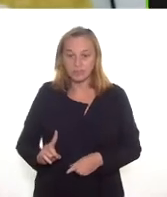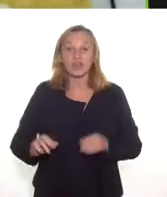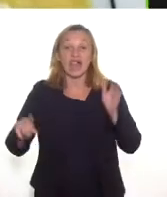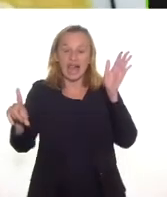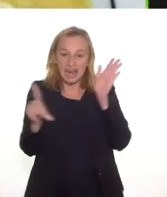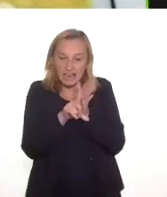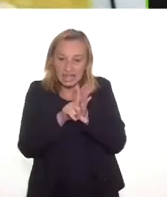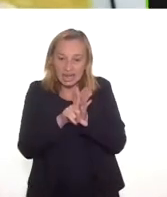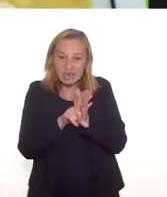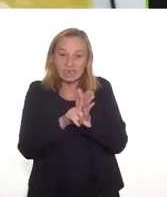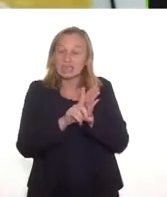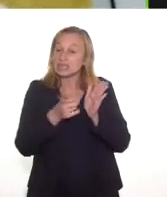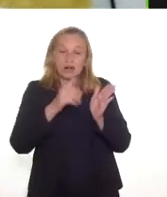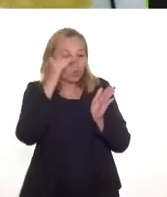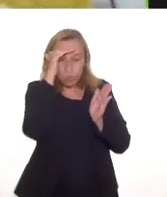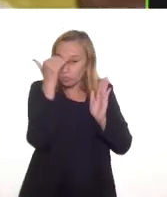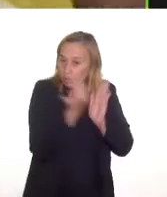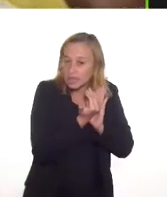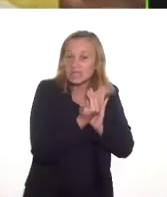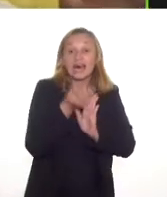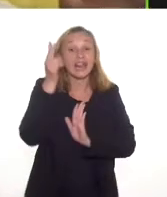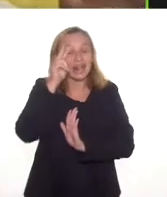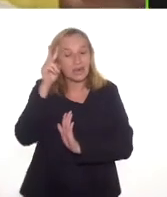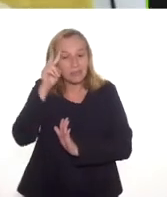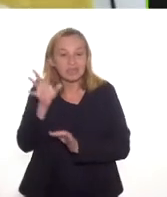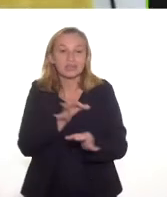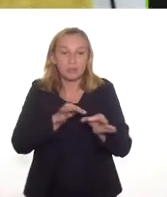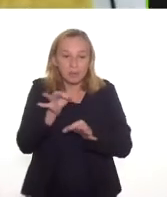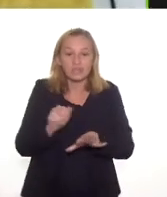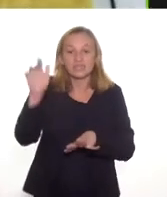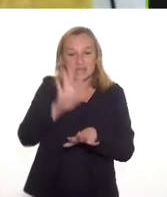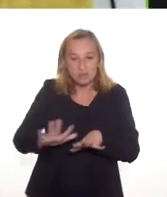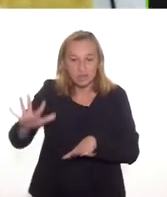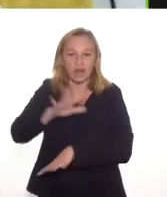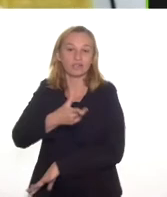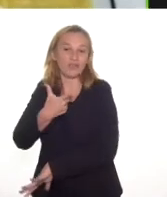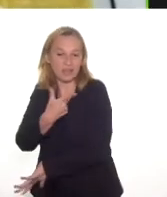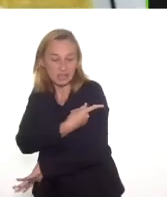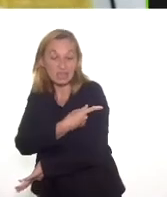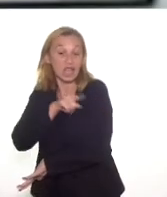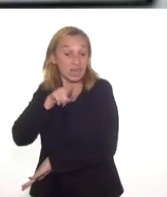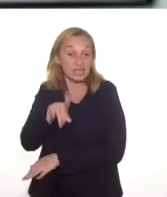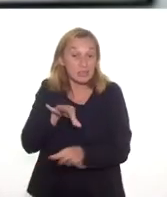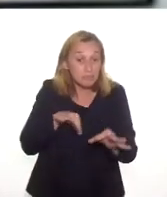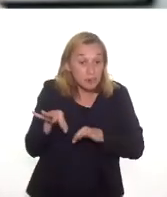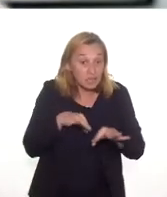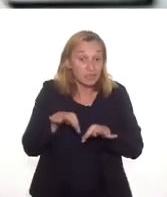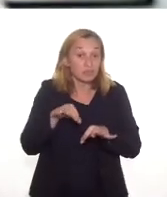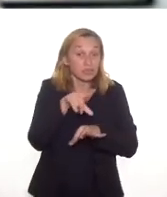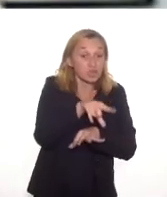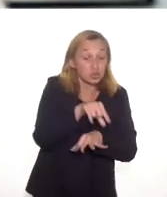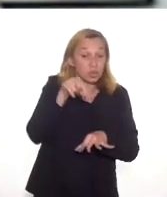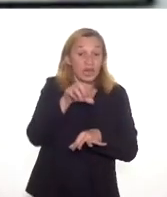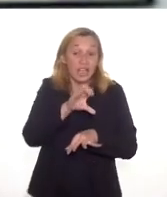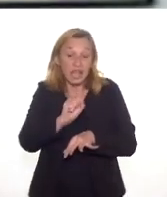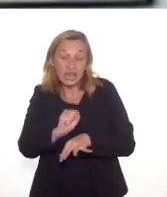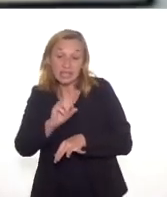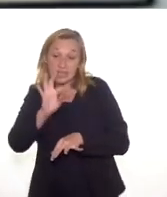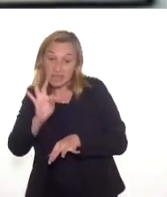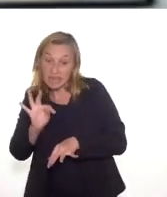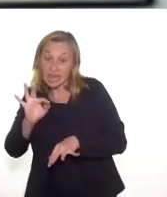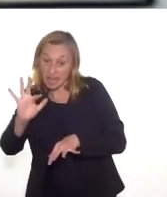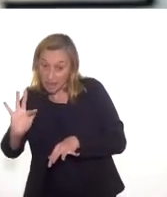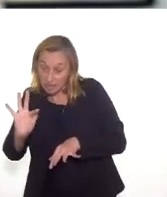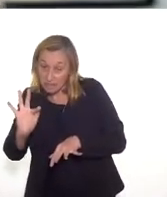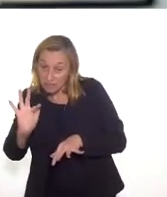sendo desrespeitada, lembrando que há um plano nacional de imunização. Esse plano foi decidido pelo STF, que